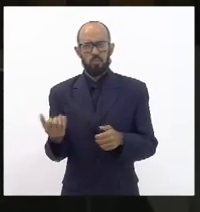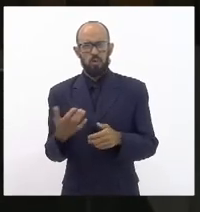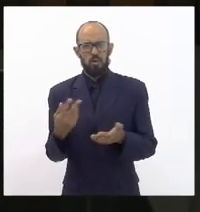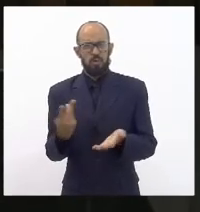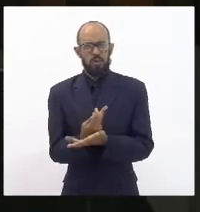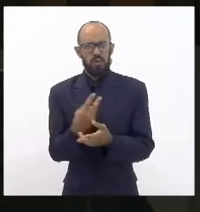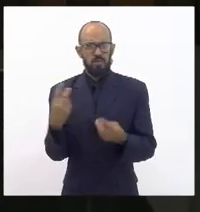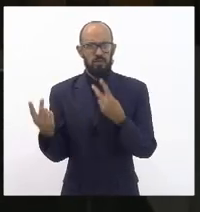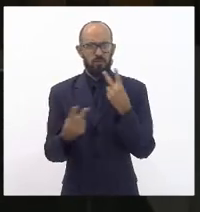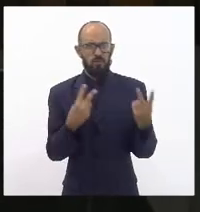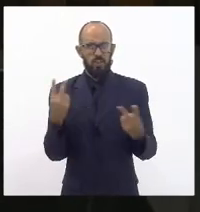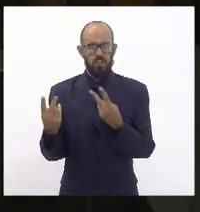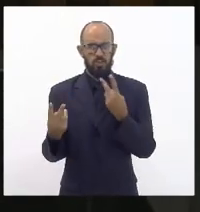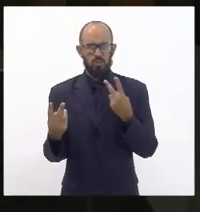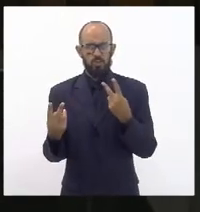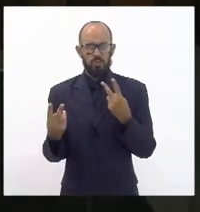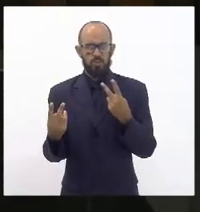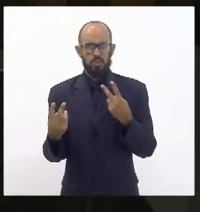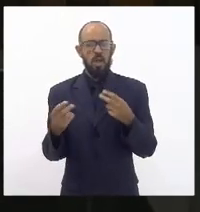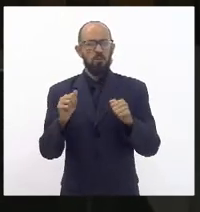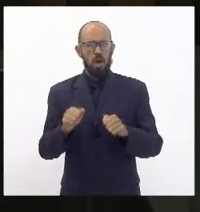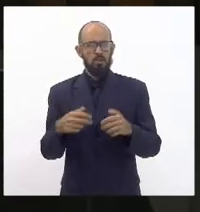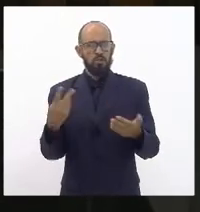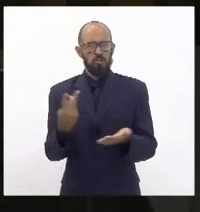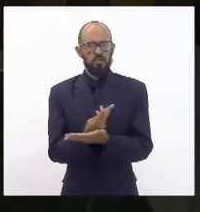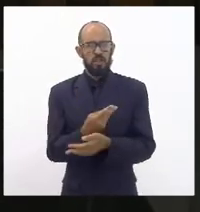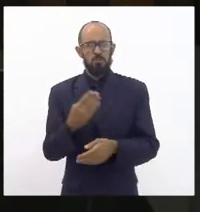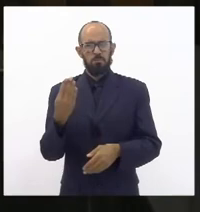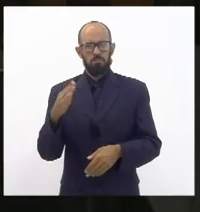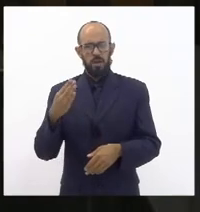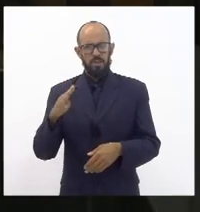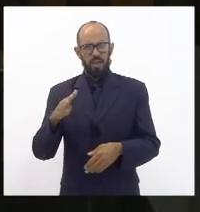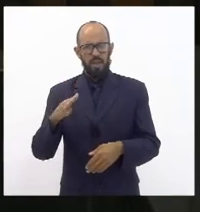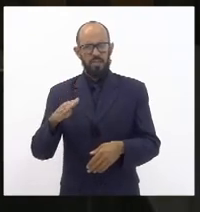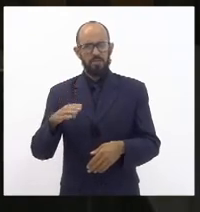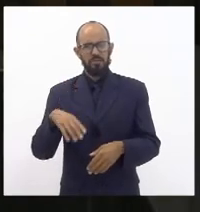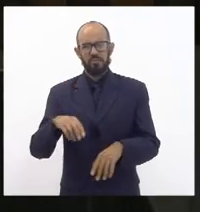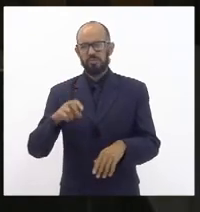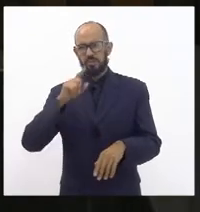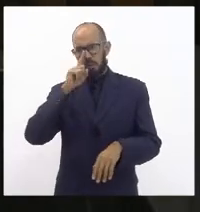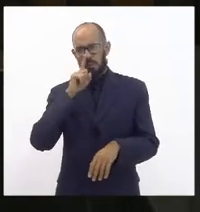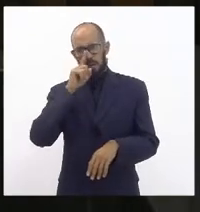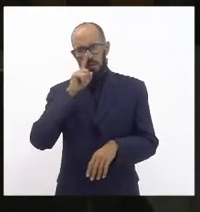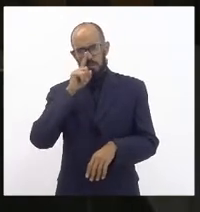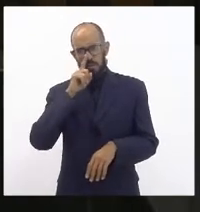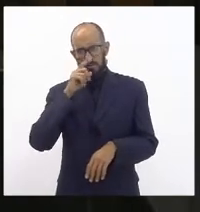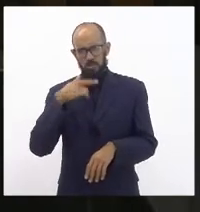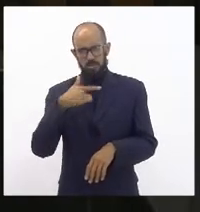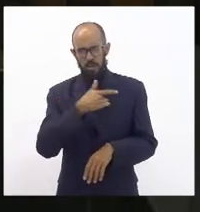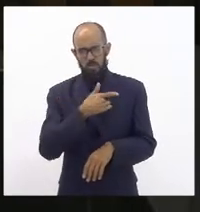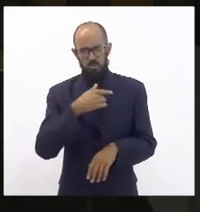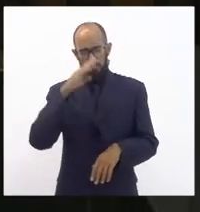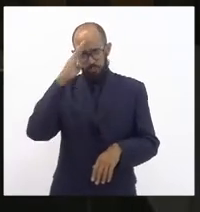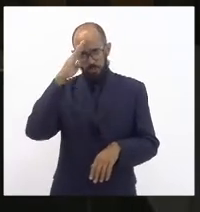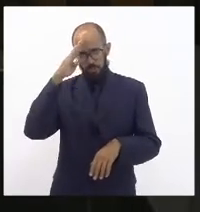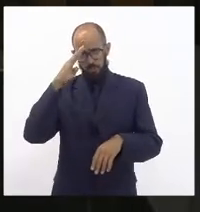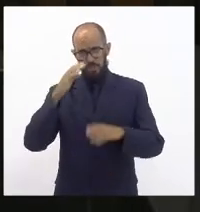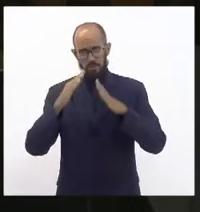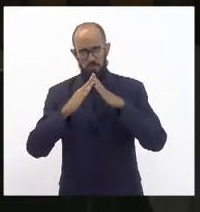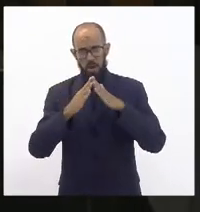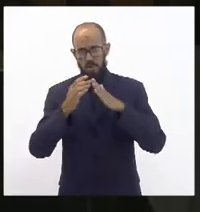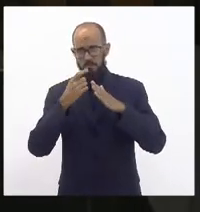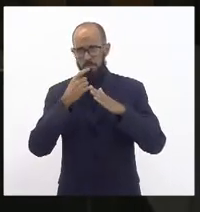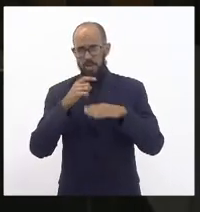Ventania deslocamento de patógenos que pode ser é muito perigoso para a saúde principalmente quem mora ali na entrada de Camboinhas